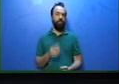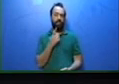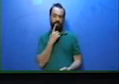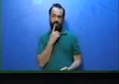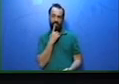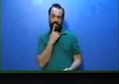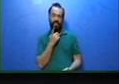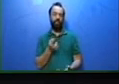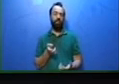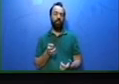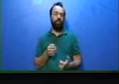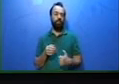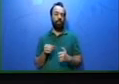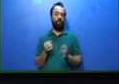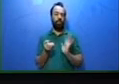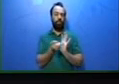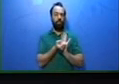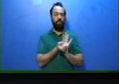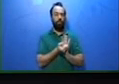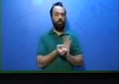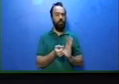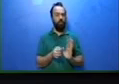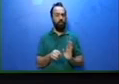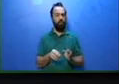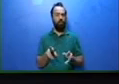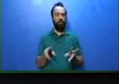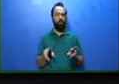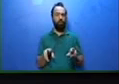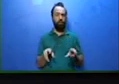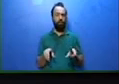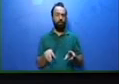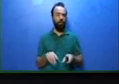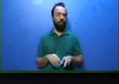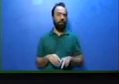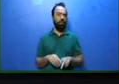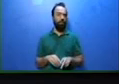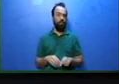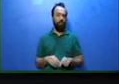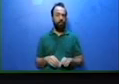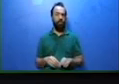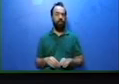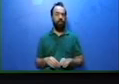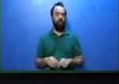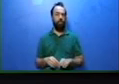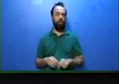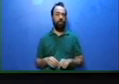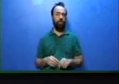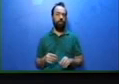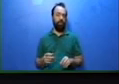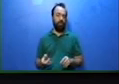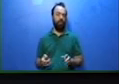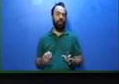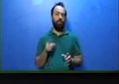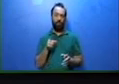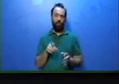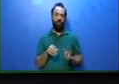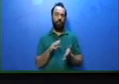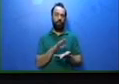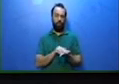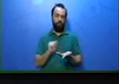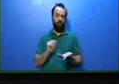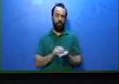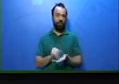ter tido a mesma nota? Não, né? Fez errado, fez coisa feia, porque quem cola não aprende o conteúdo da matéria,